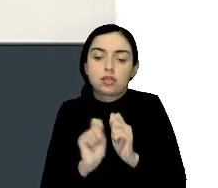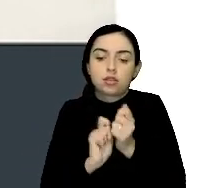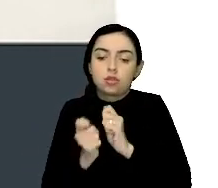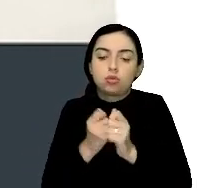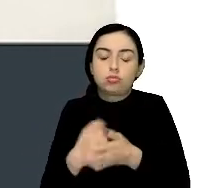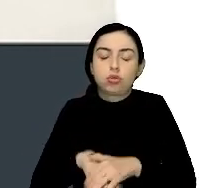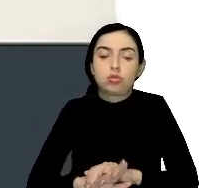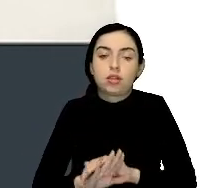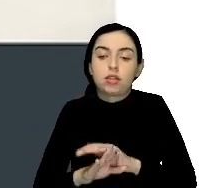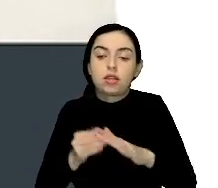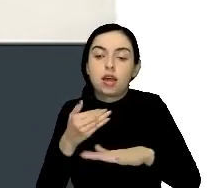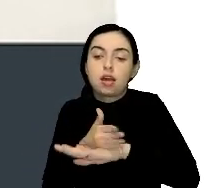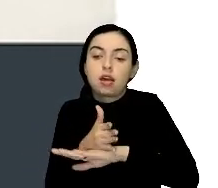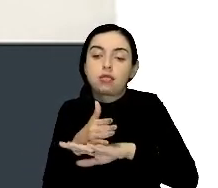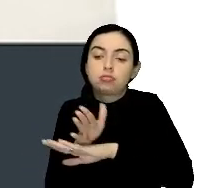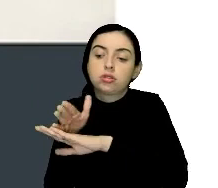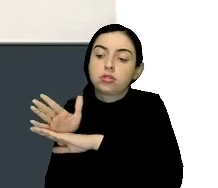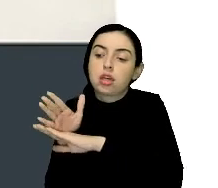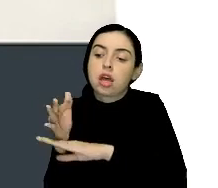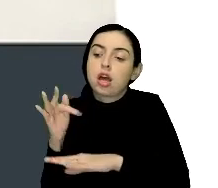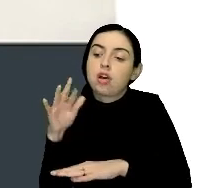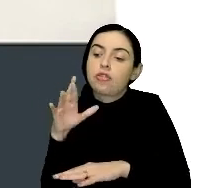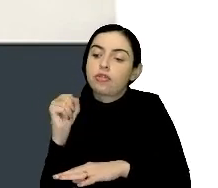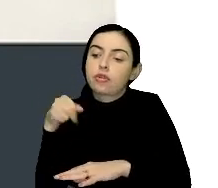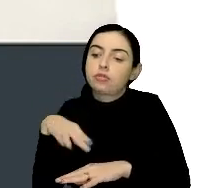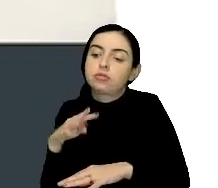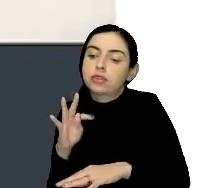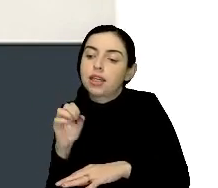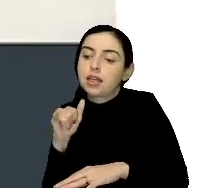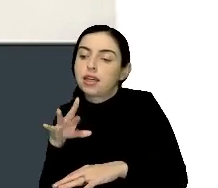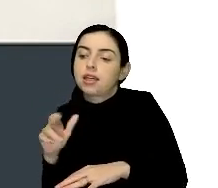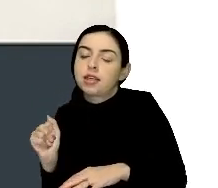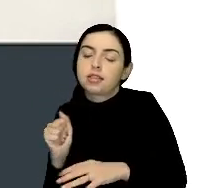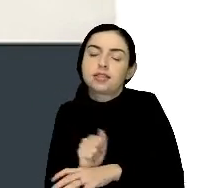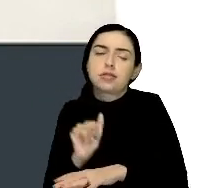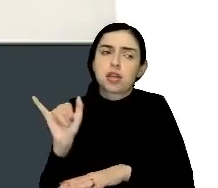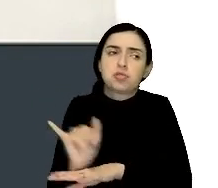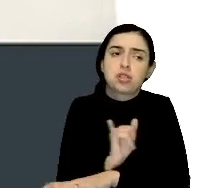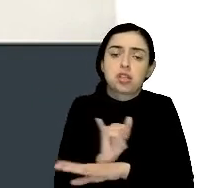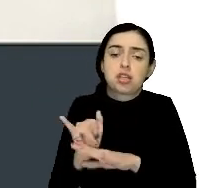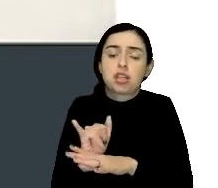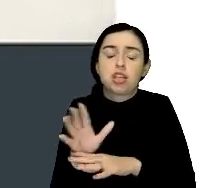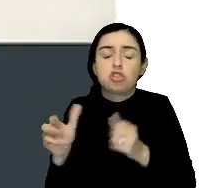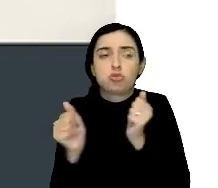fronteiras. A gente tem um desafio de efetividade que se aproxima da discussão